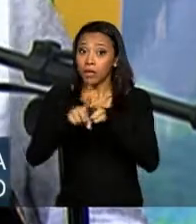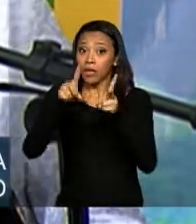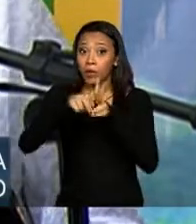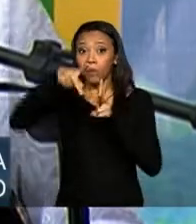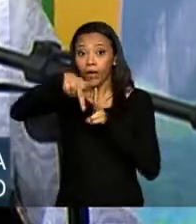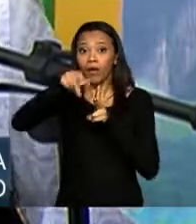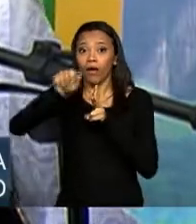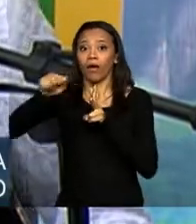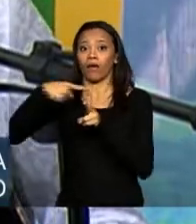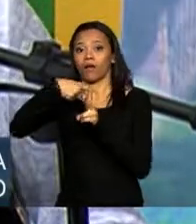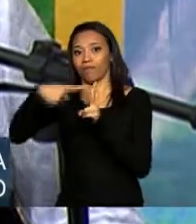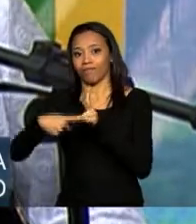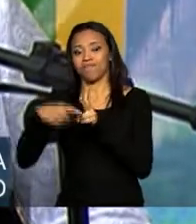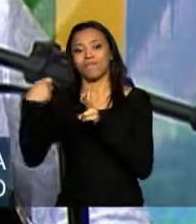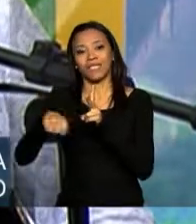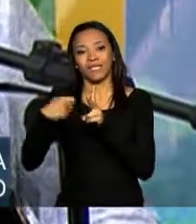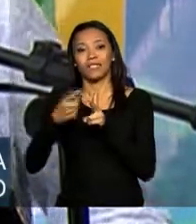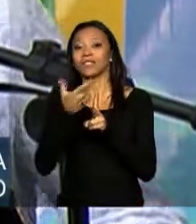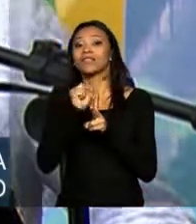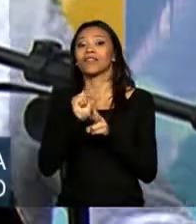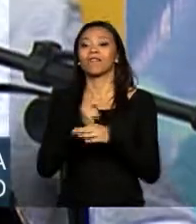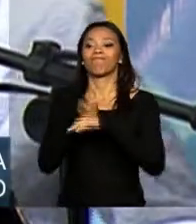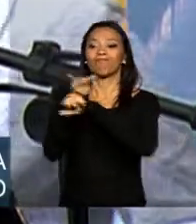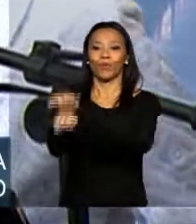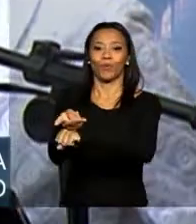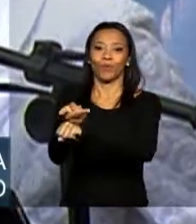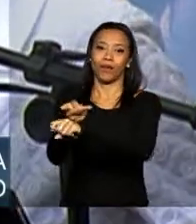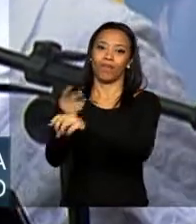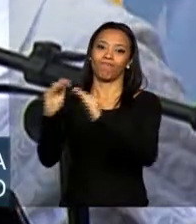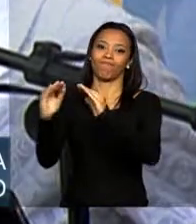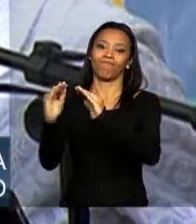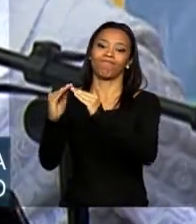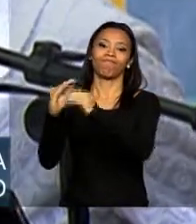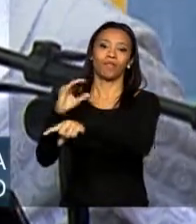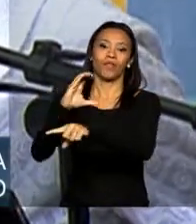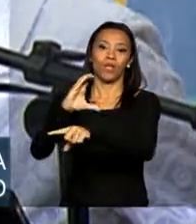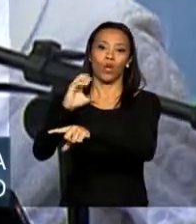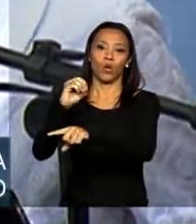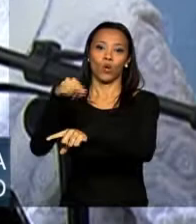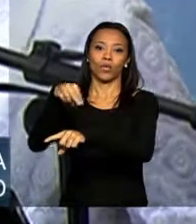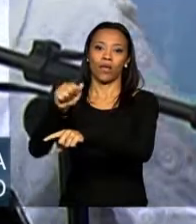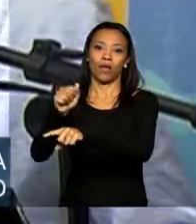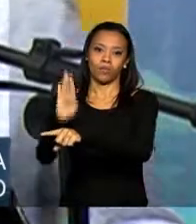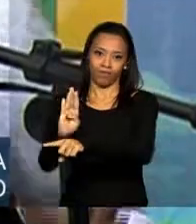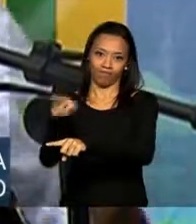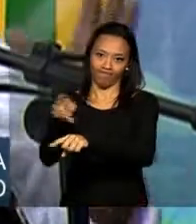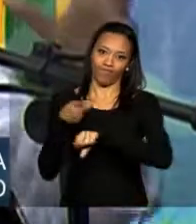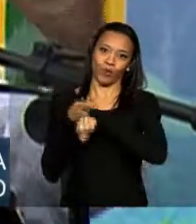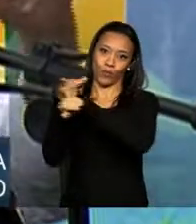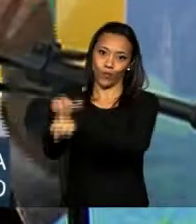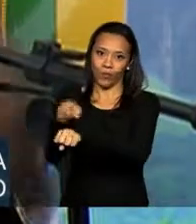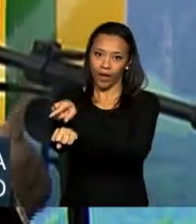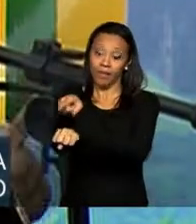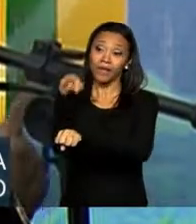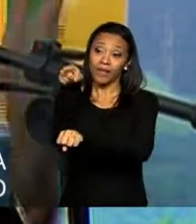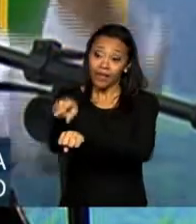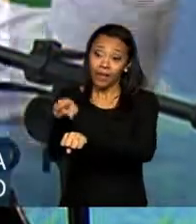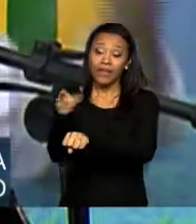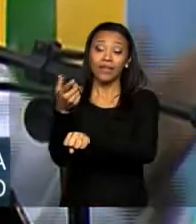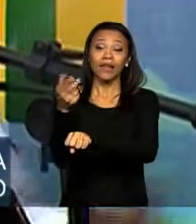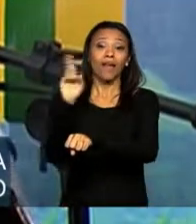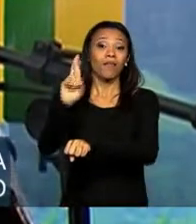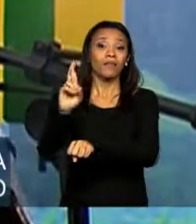ele precisa da Conab sim e precisa da Conab porque a Conab representa aquilo que é